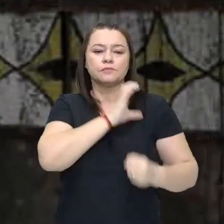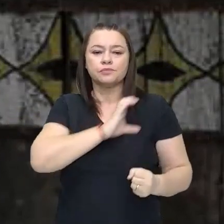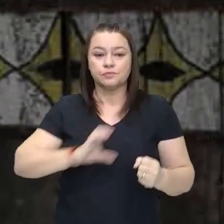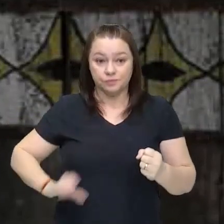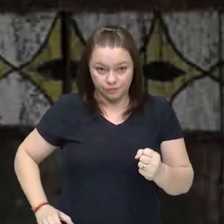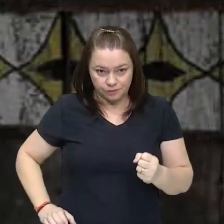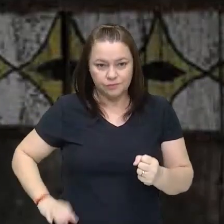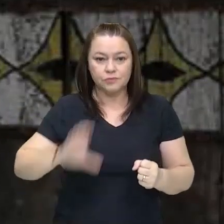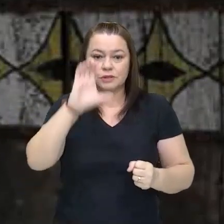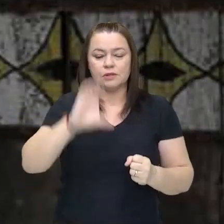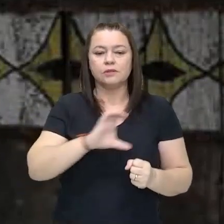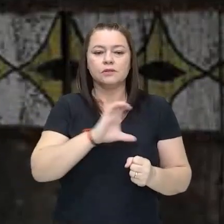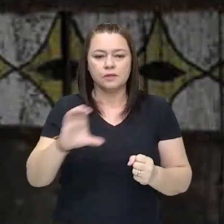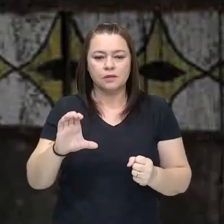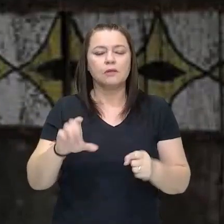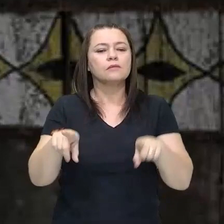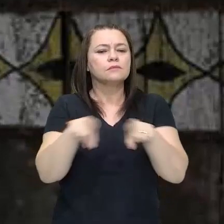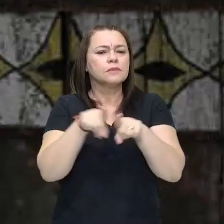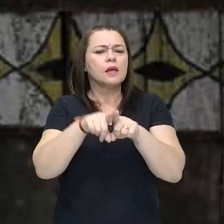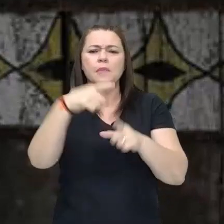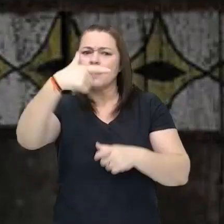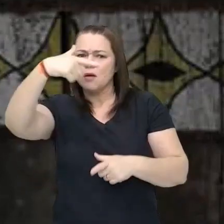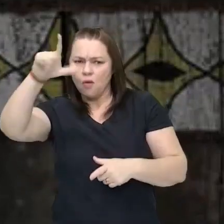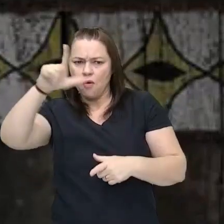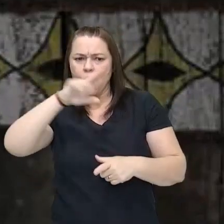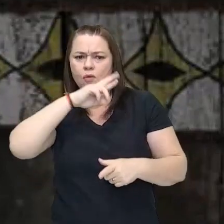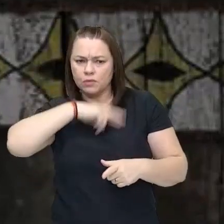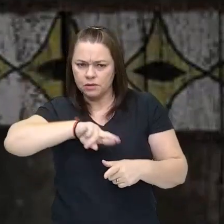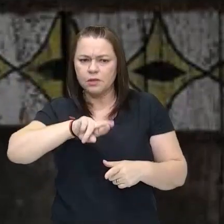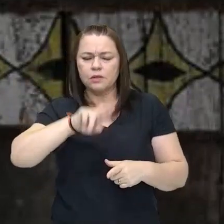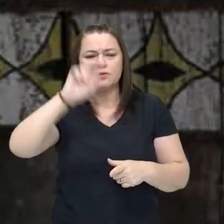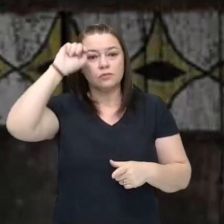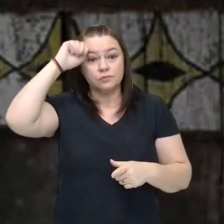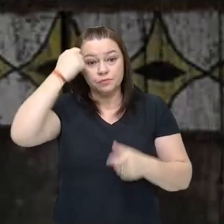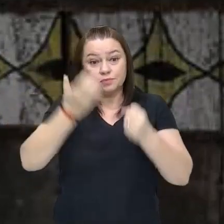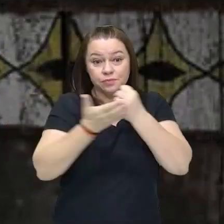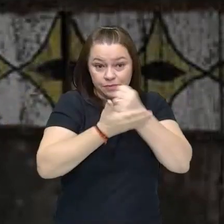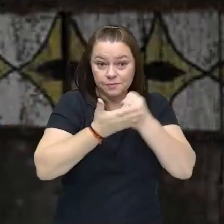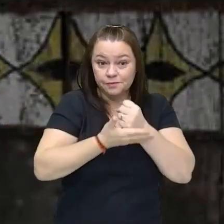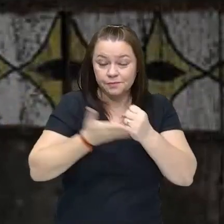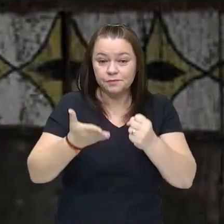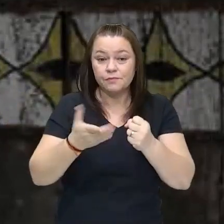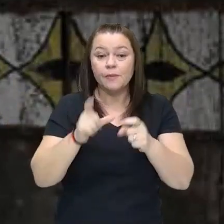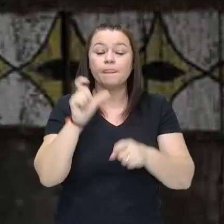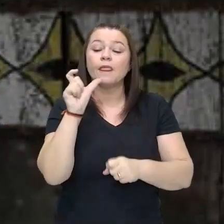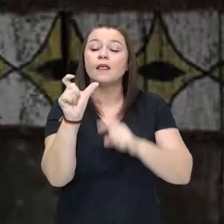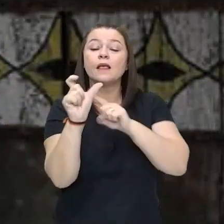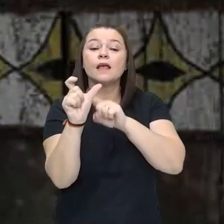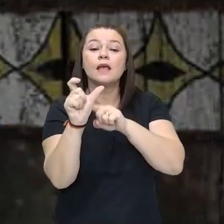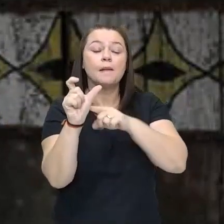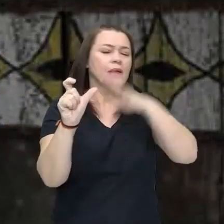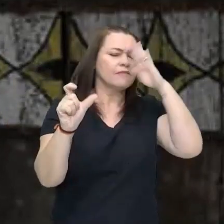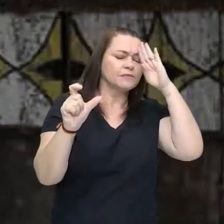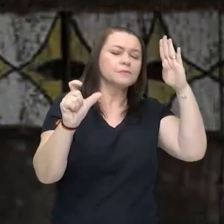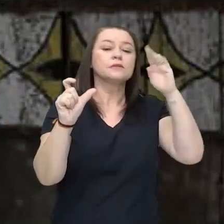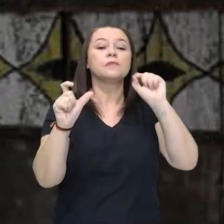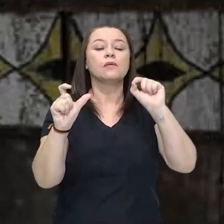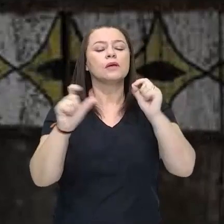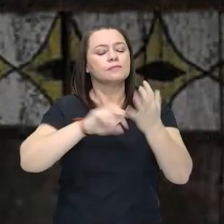cristianismo católico, mas além disso tem as outras religiões de matriz africana. E a palavra-chave para tudo isso